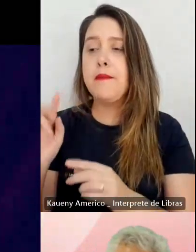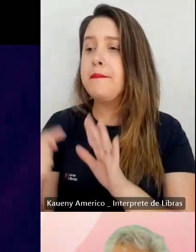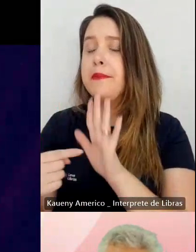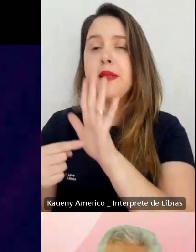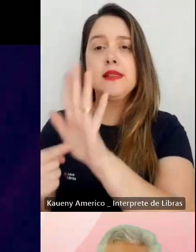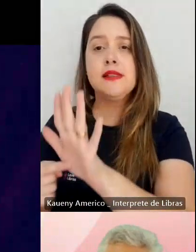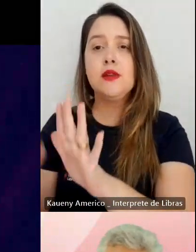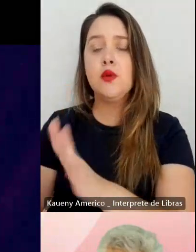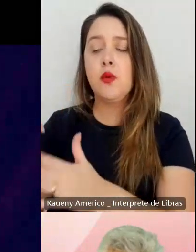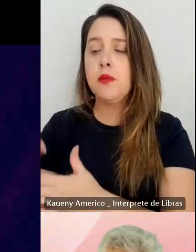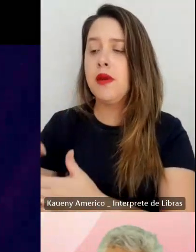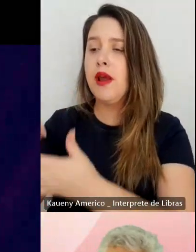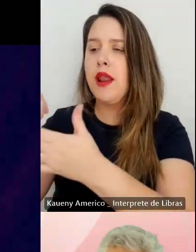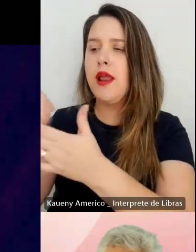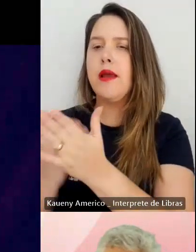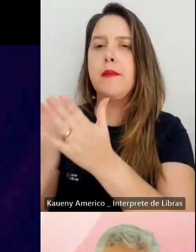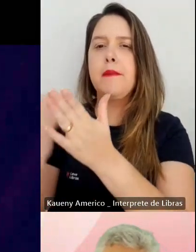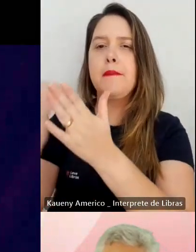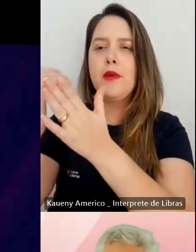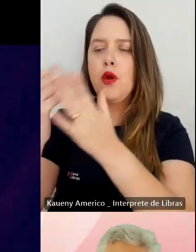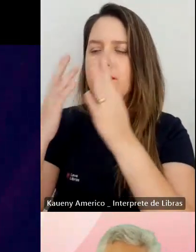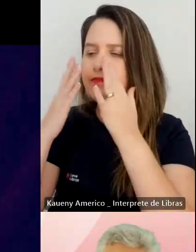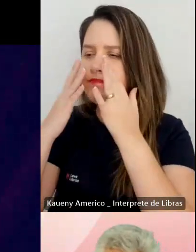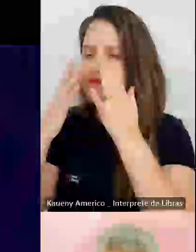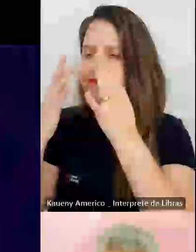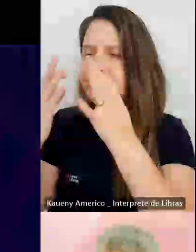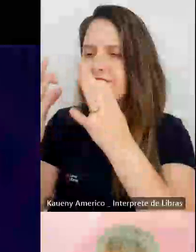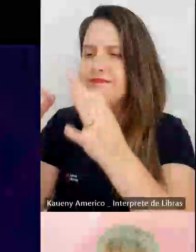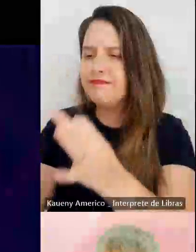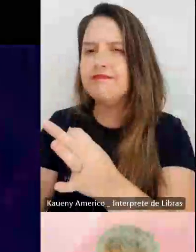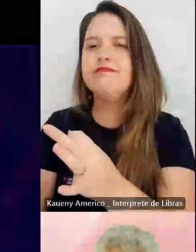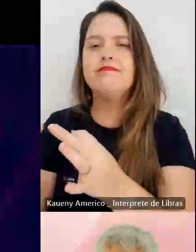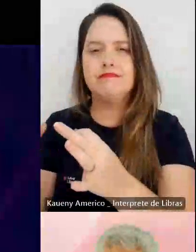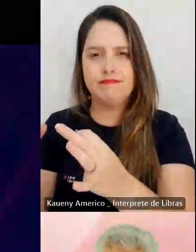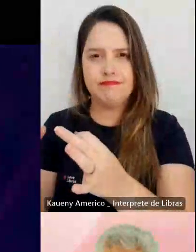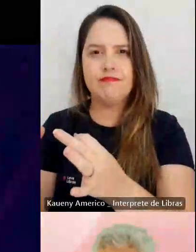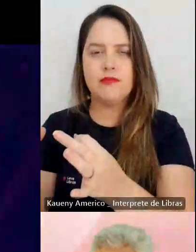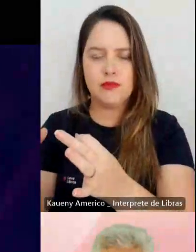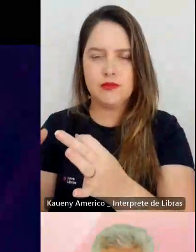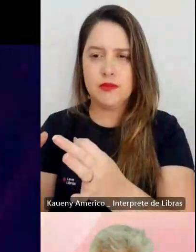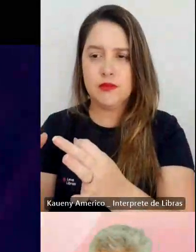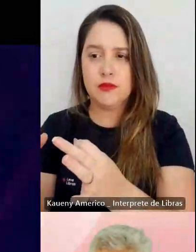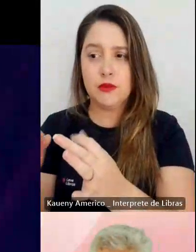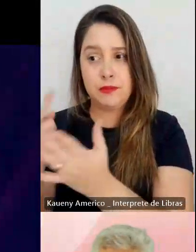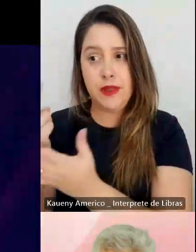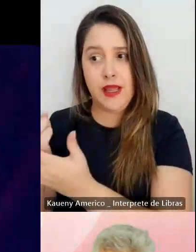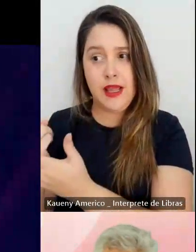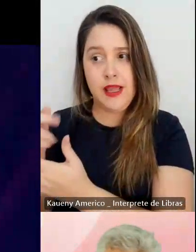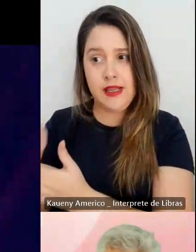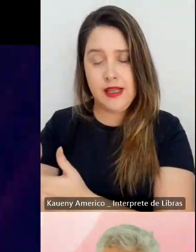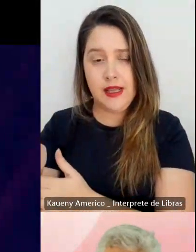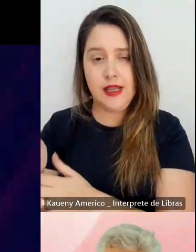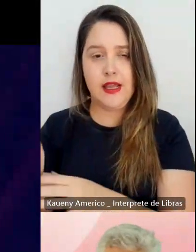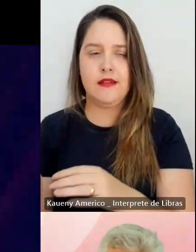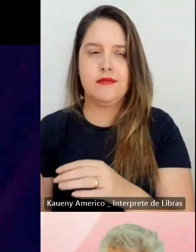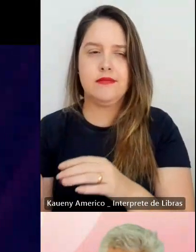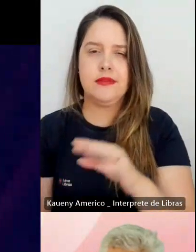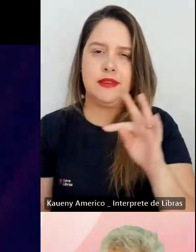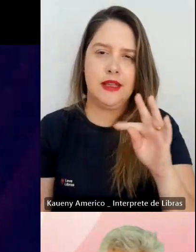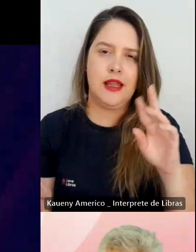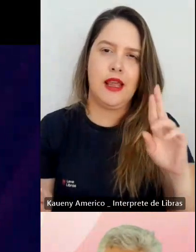uma maior atenção, uma maior vigilância sobre esse paciente. Além do BRCA, a gente tem alguns outros que estão